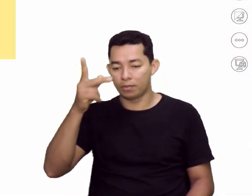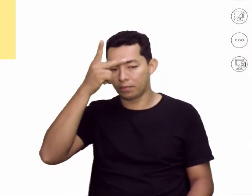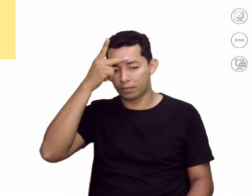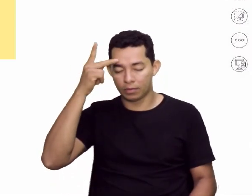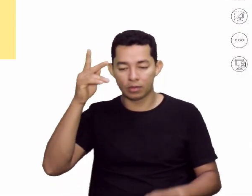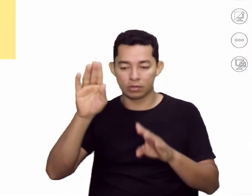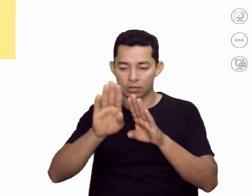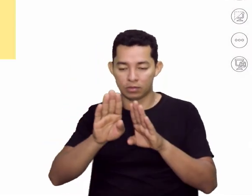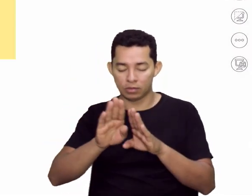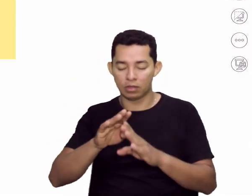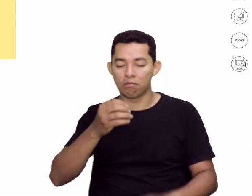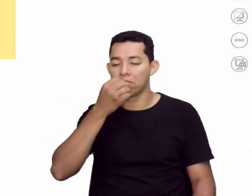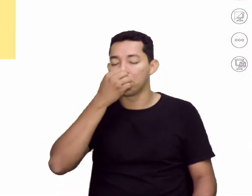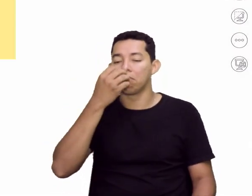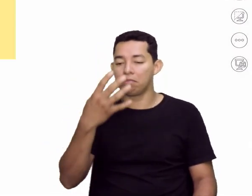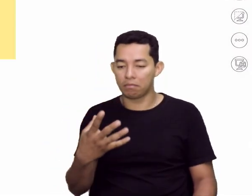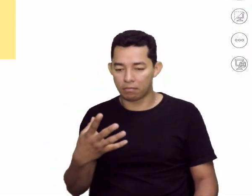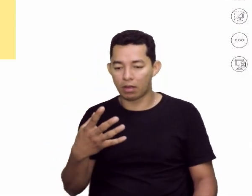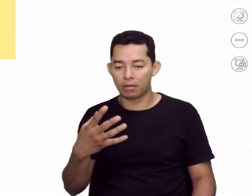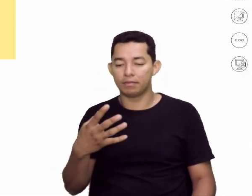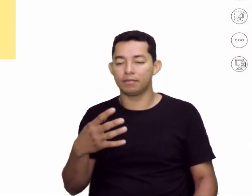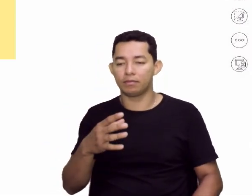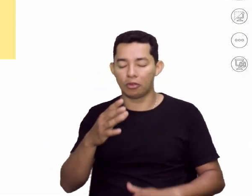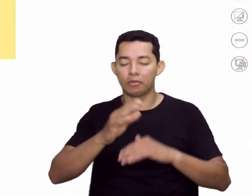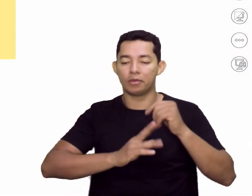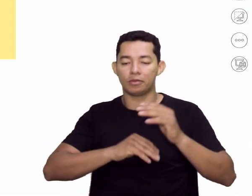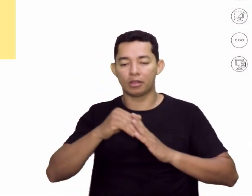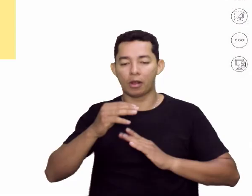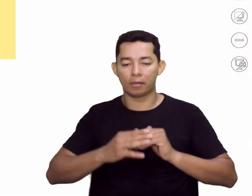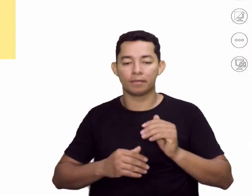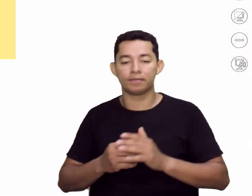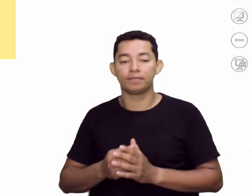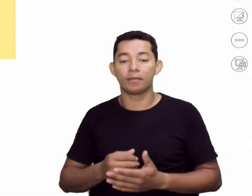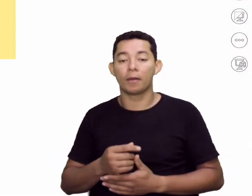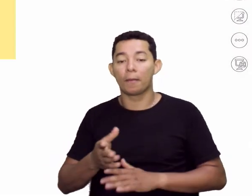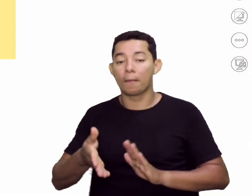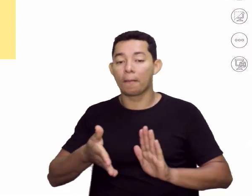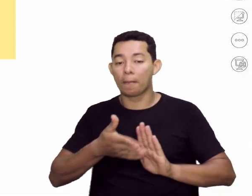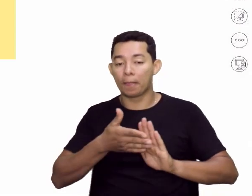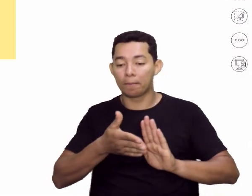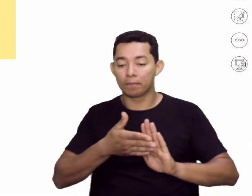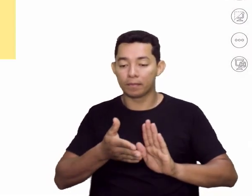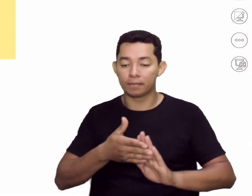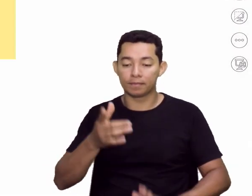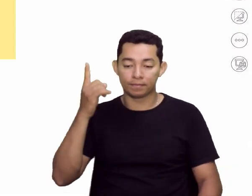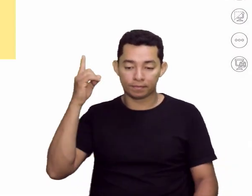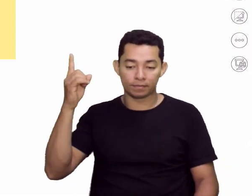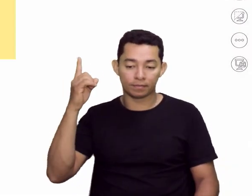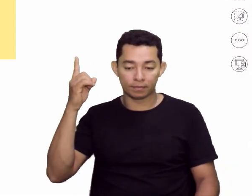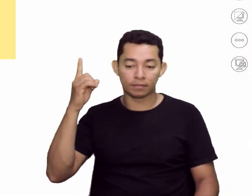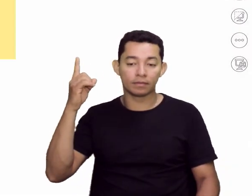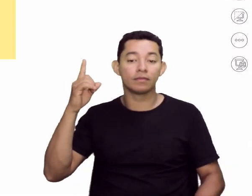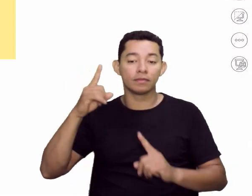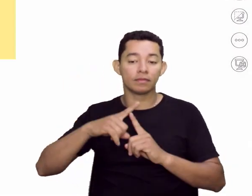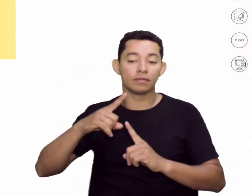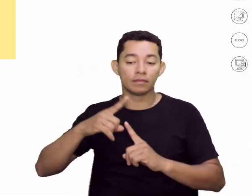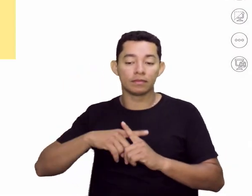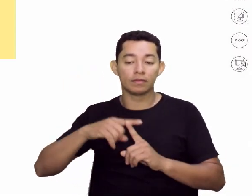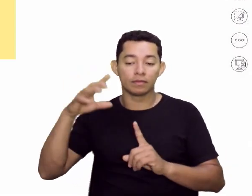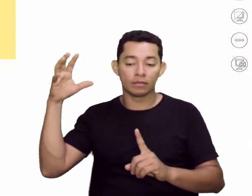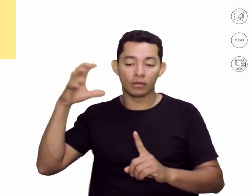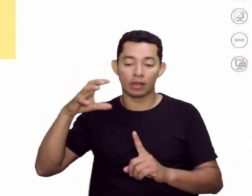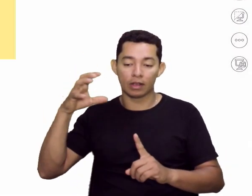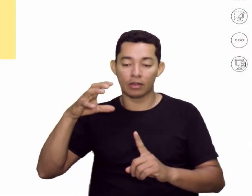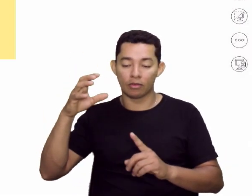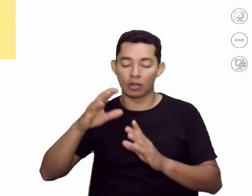bom demais, outro caba da peste, ele propôs o abstracionismo geométrico, influenciado pelo cubismo